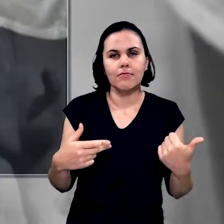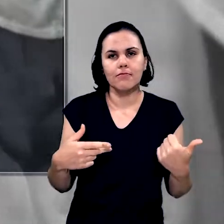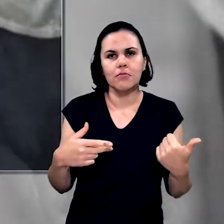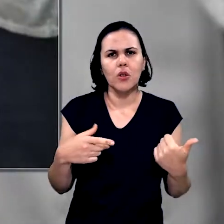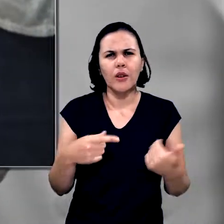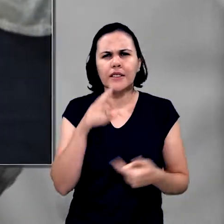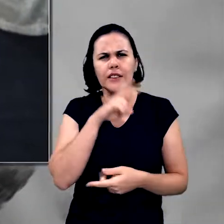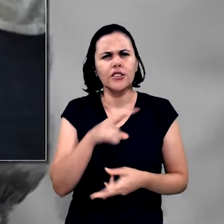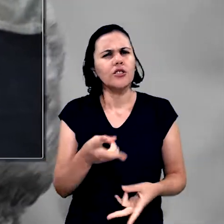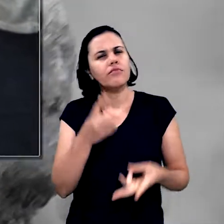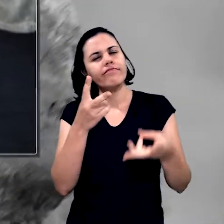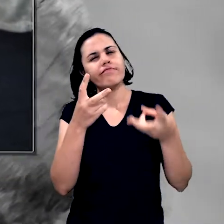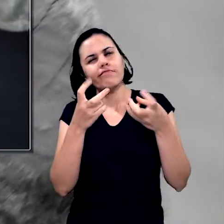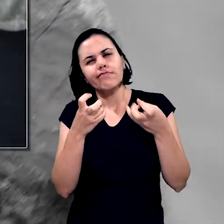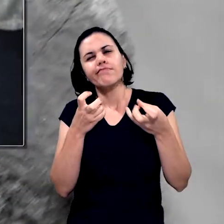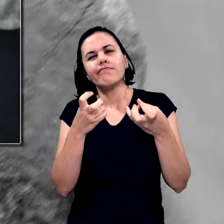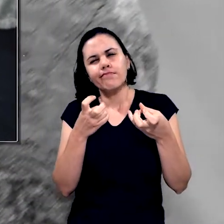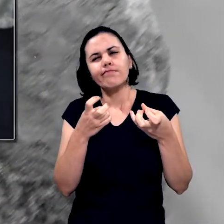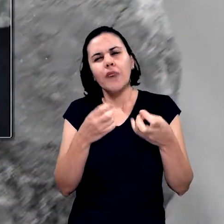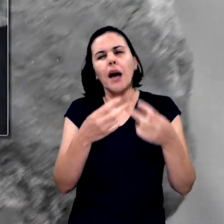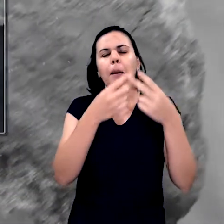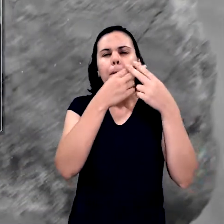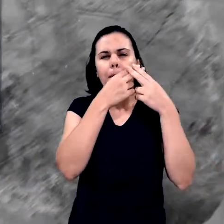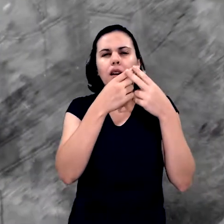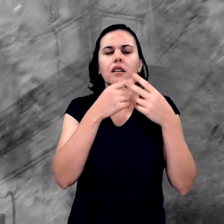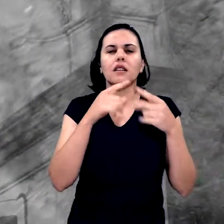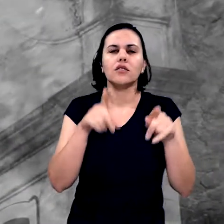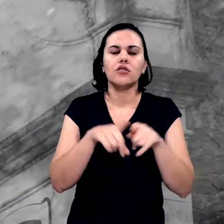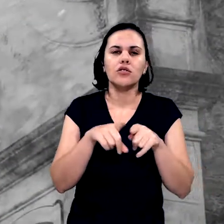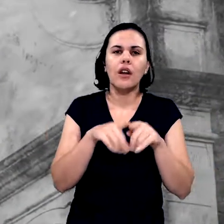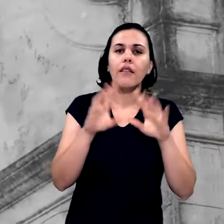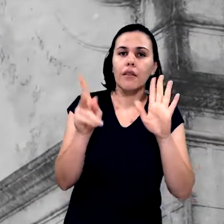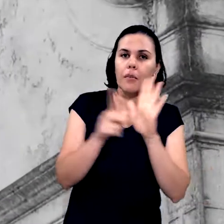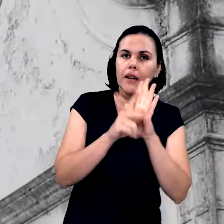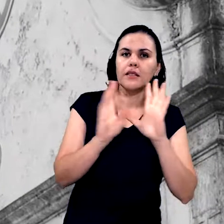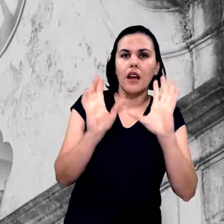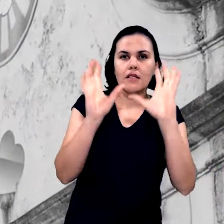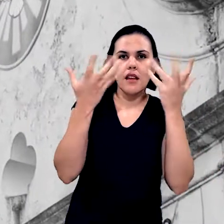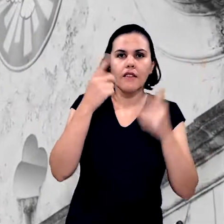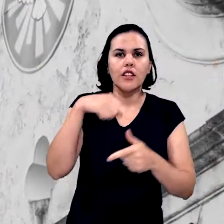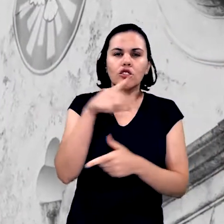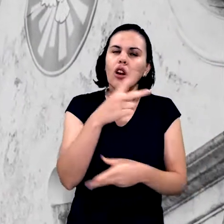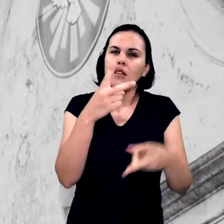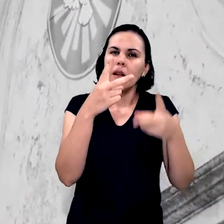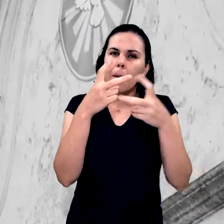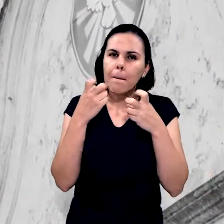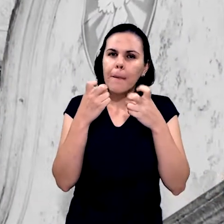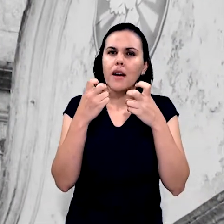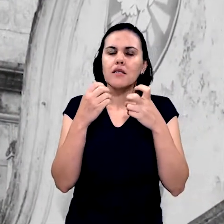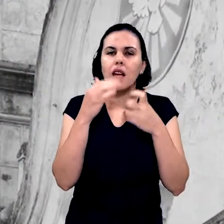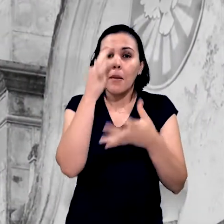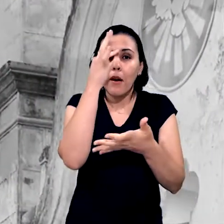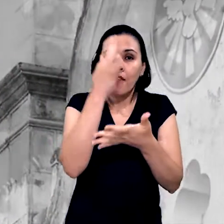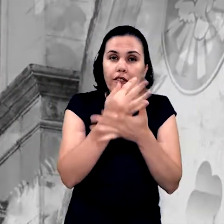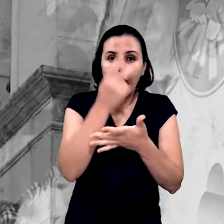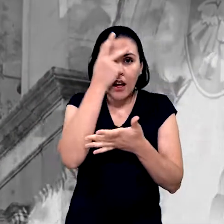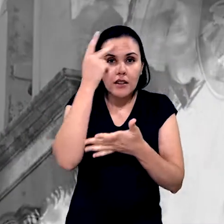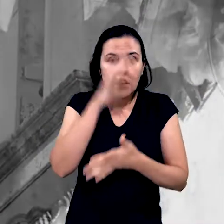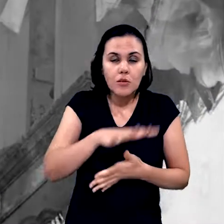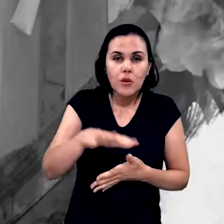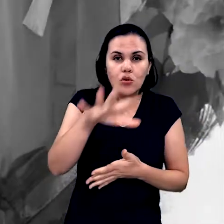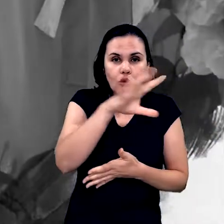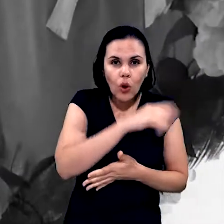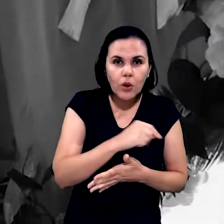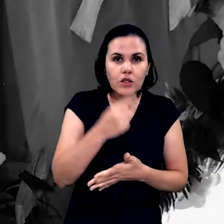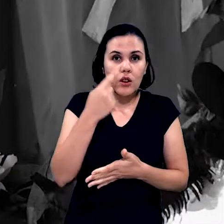muito marcante e muito relevante da nossa festa. A gente vê essa religiosidade popular, essa fé que